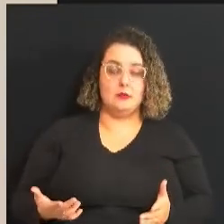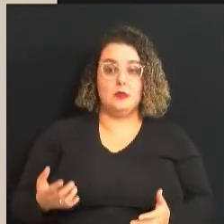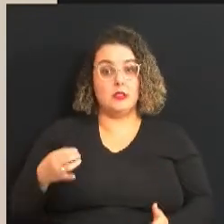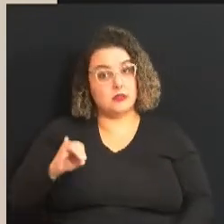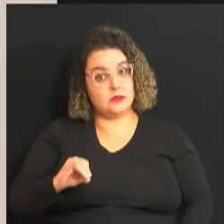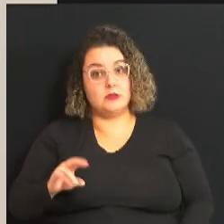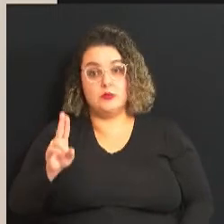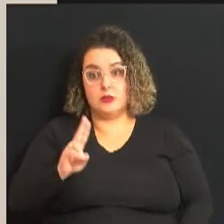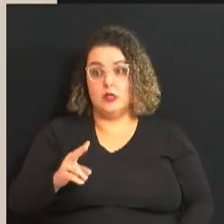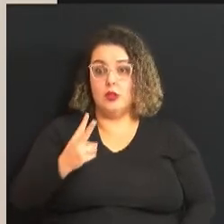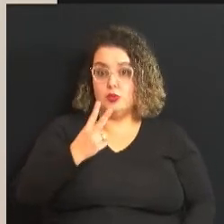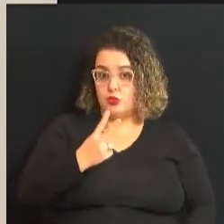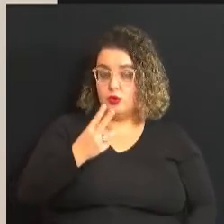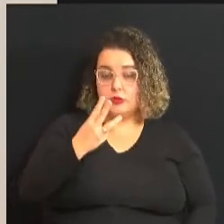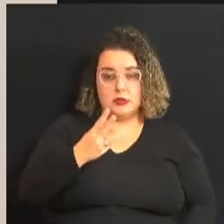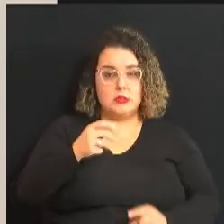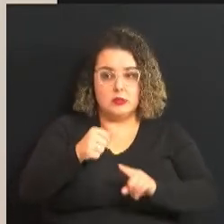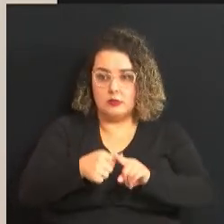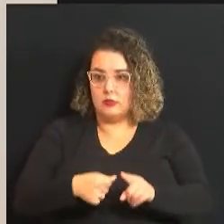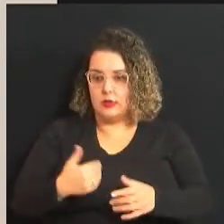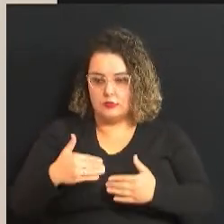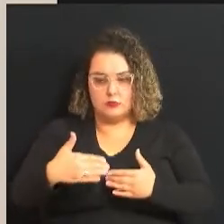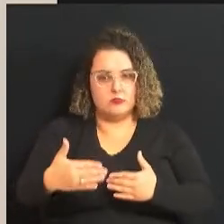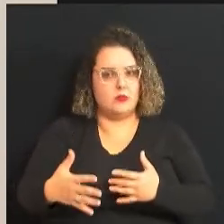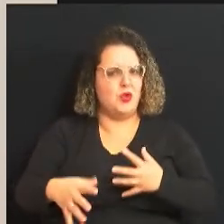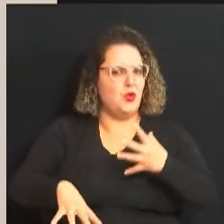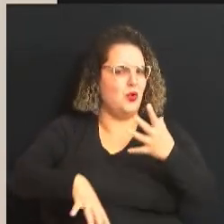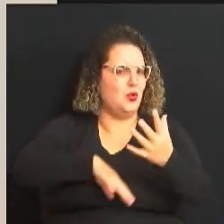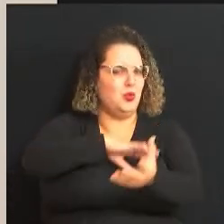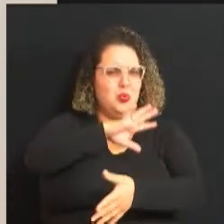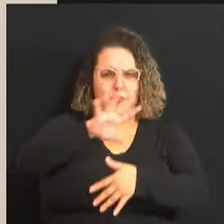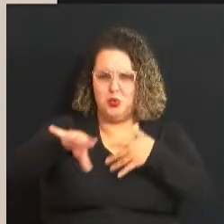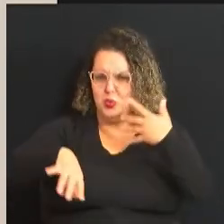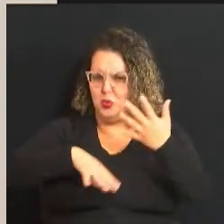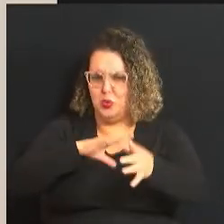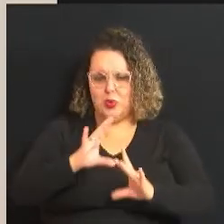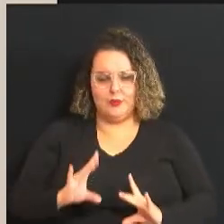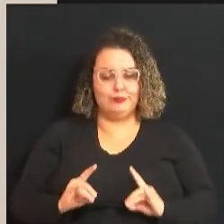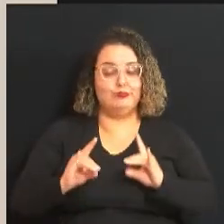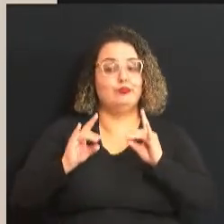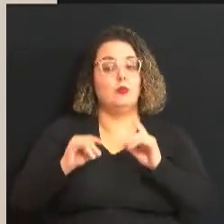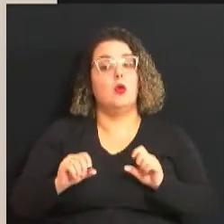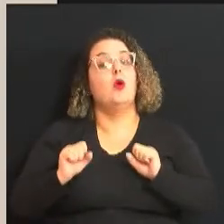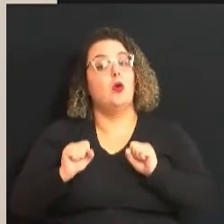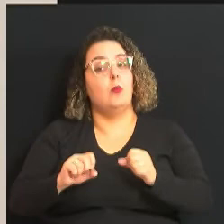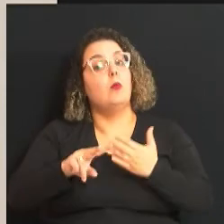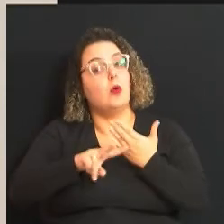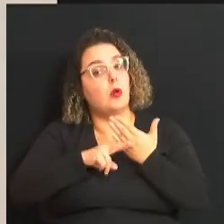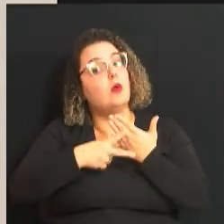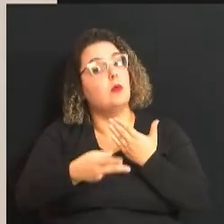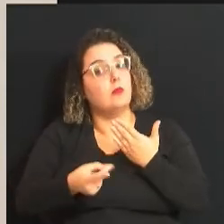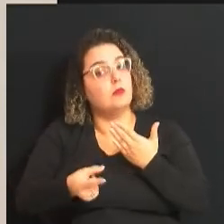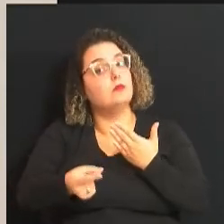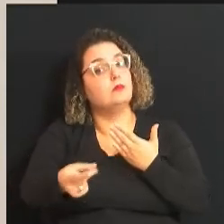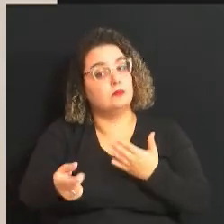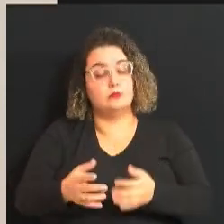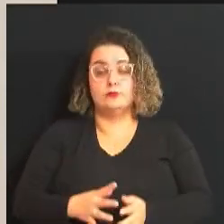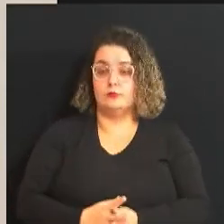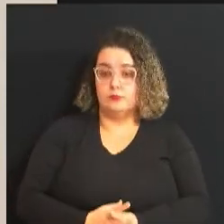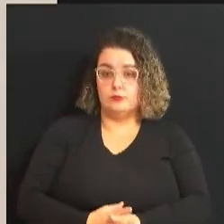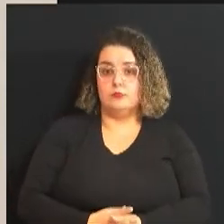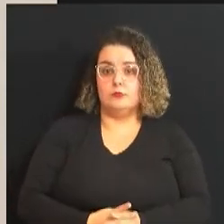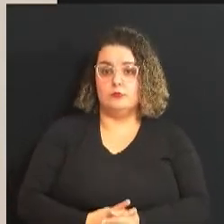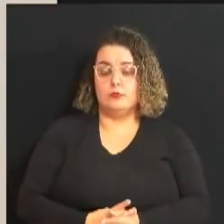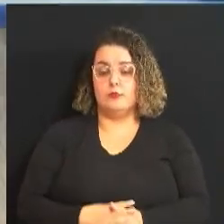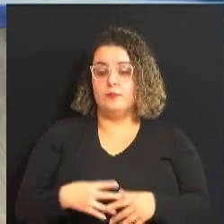3 meses seguidos, vai dar uma confusão hormonal que pode ter consequências a longo prazo. Entendi. Doutora,